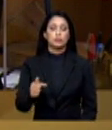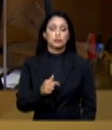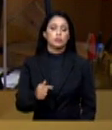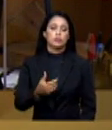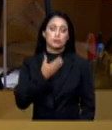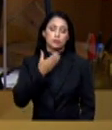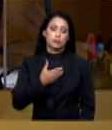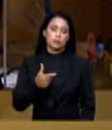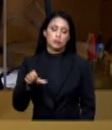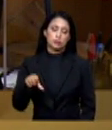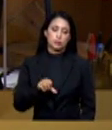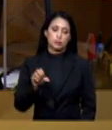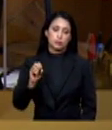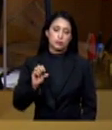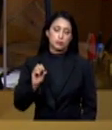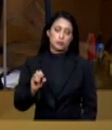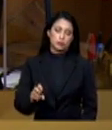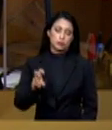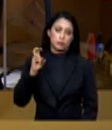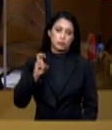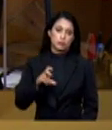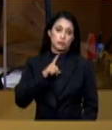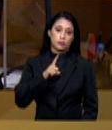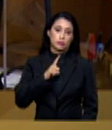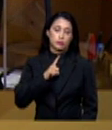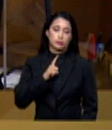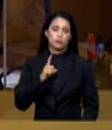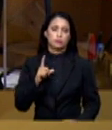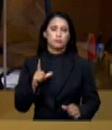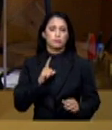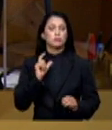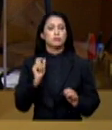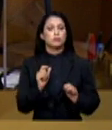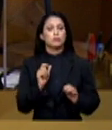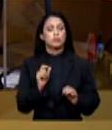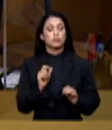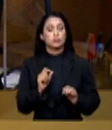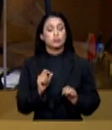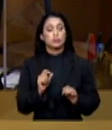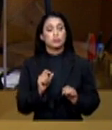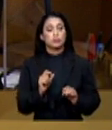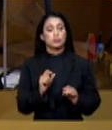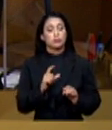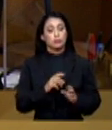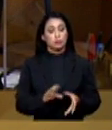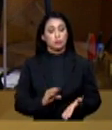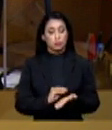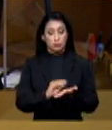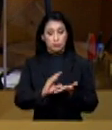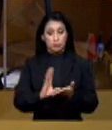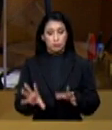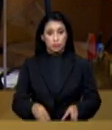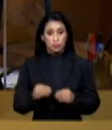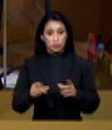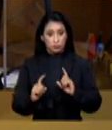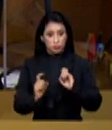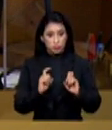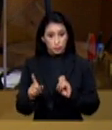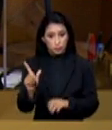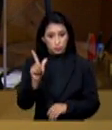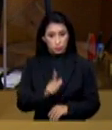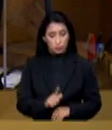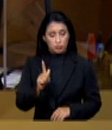395 ficam vedadas sobre concessões ou sub delegações que impliquem sobreposição de custos administrativos ou judiciais